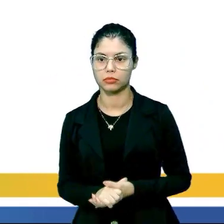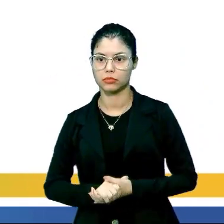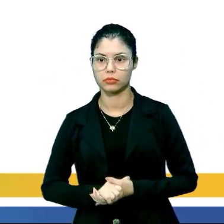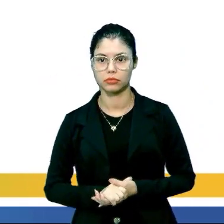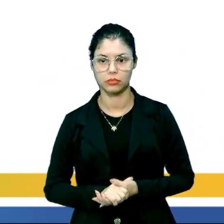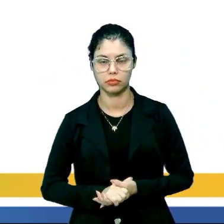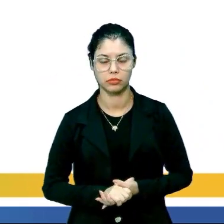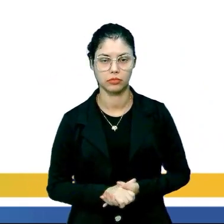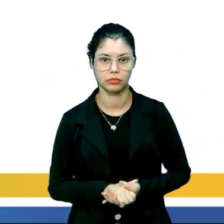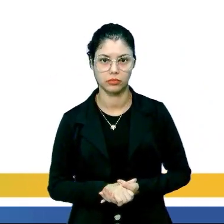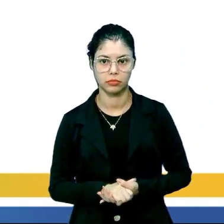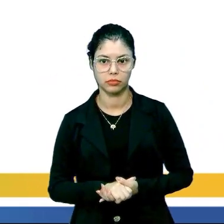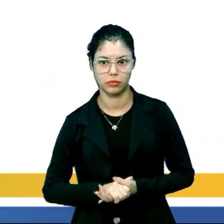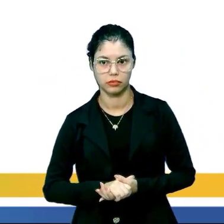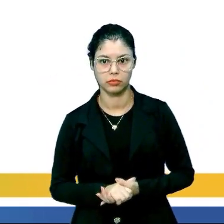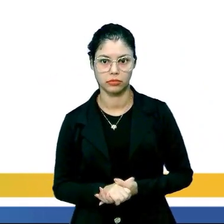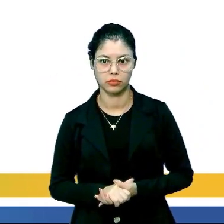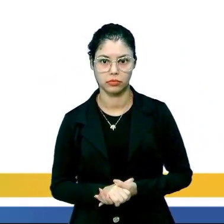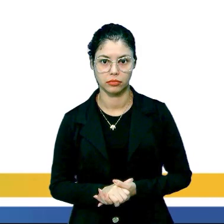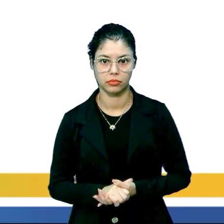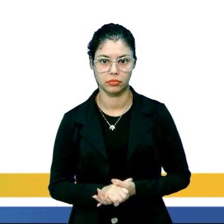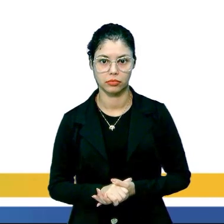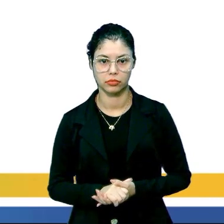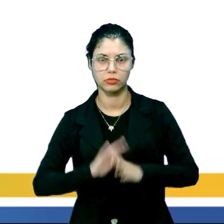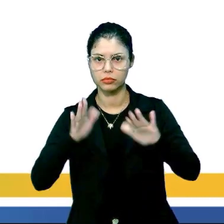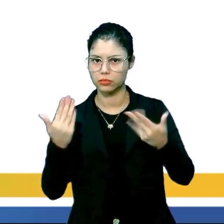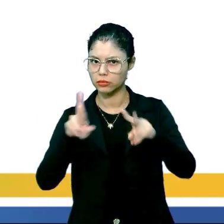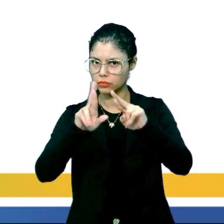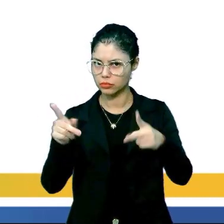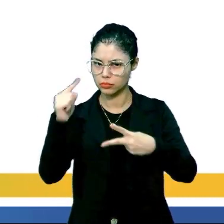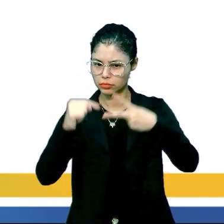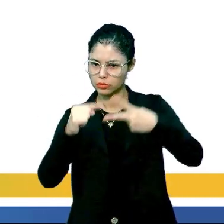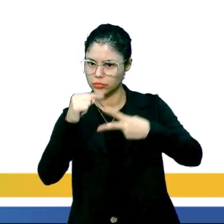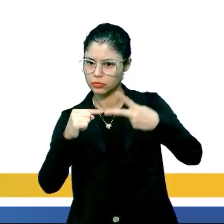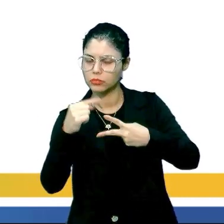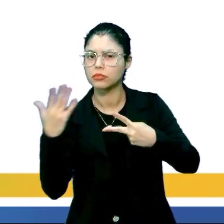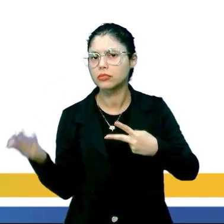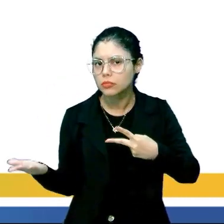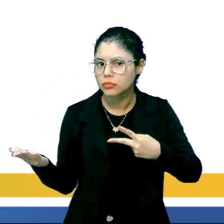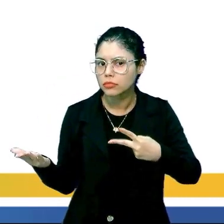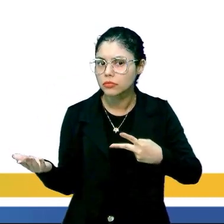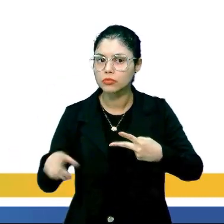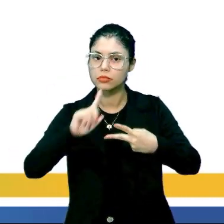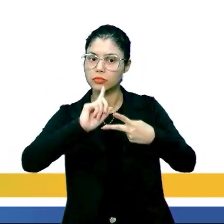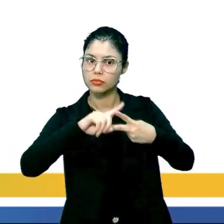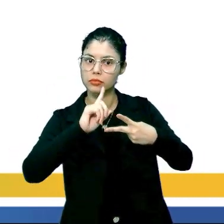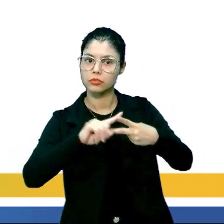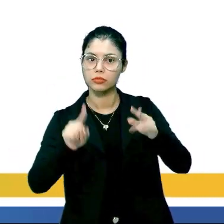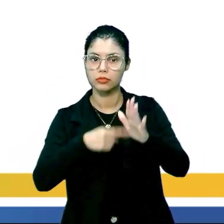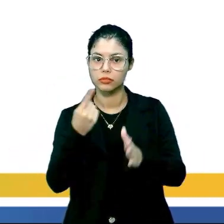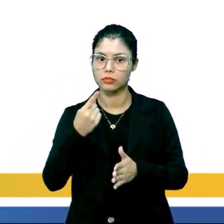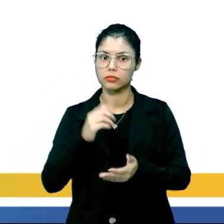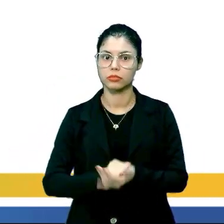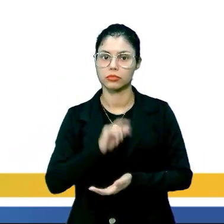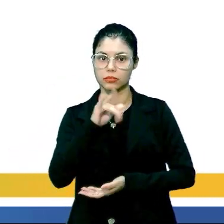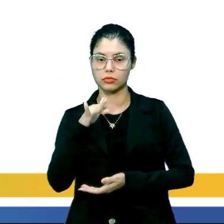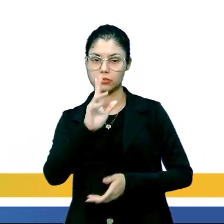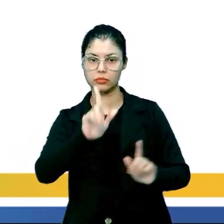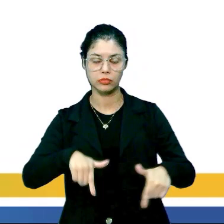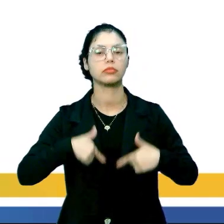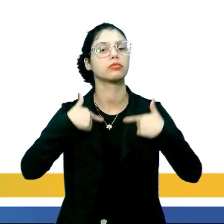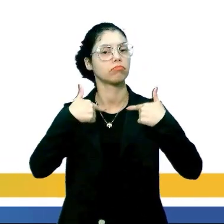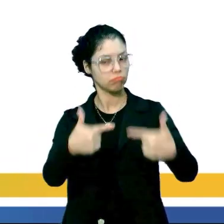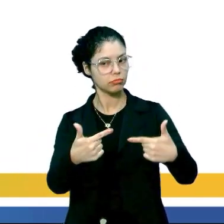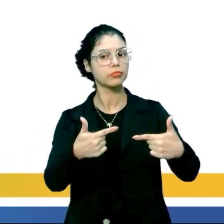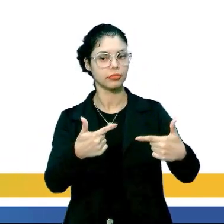a adaptativa ou específica. Qual seria a diferença entre essas duas? Primeiro, pessoal, a natural é a